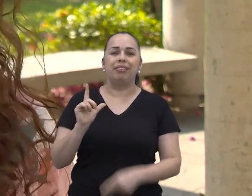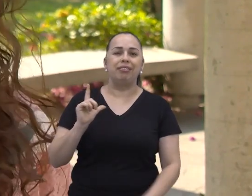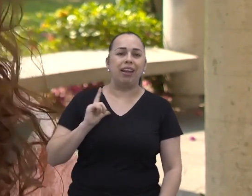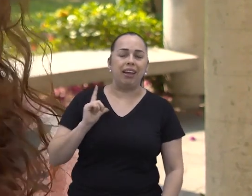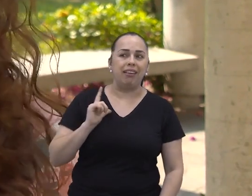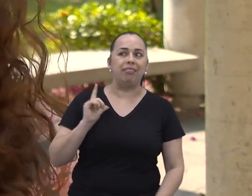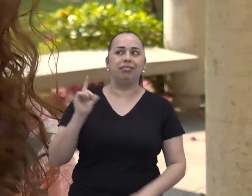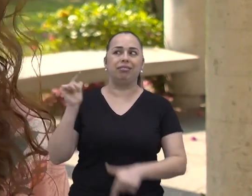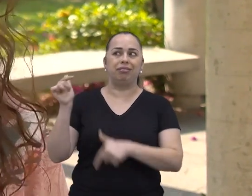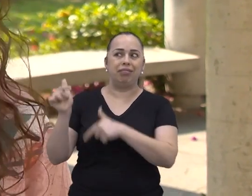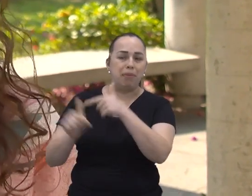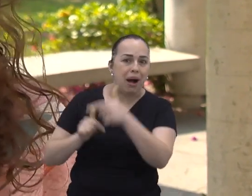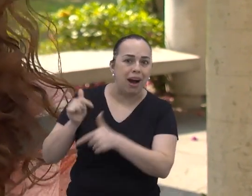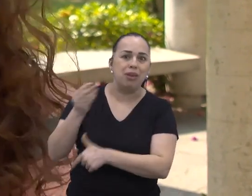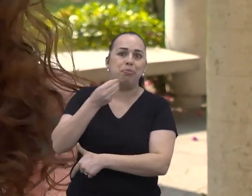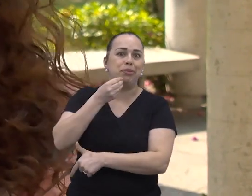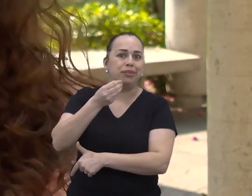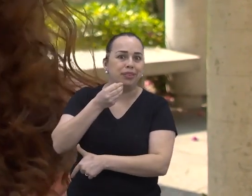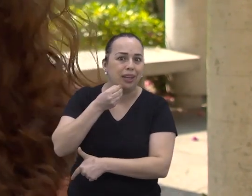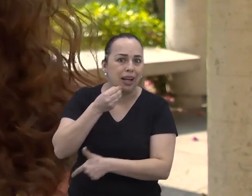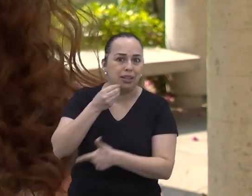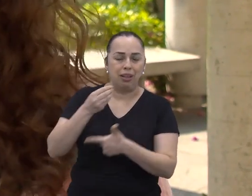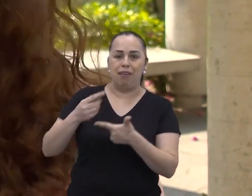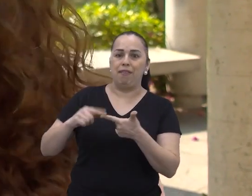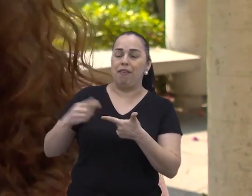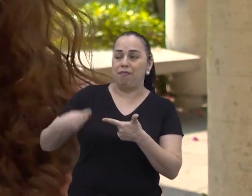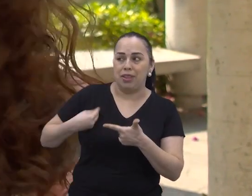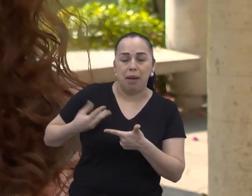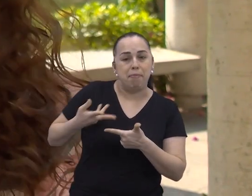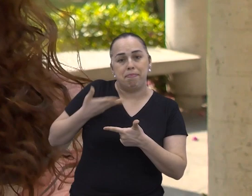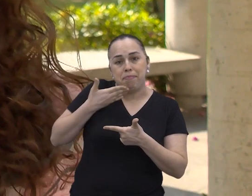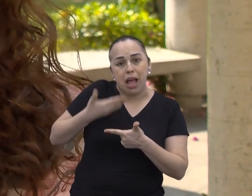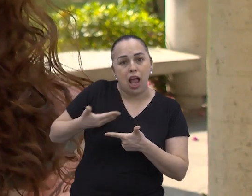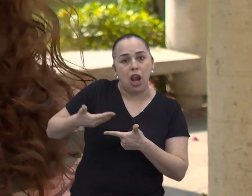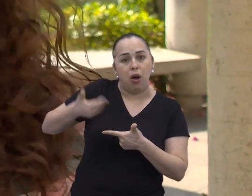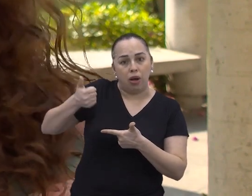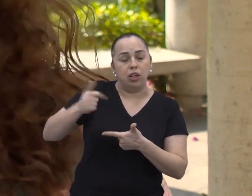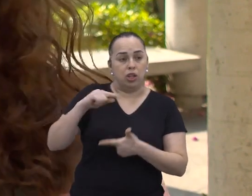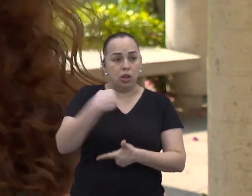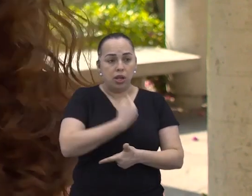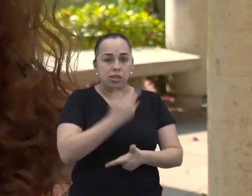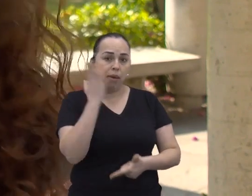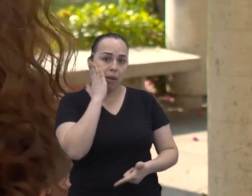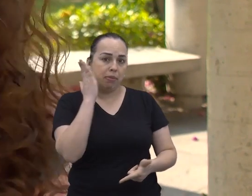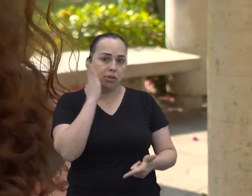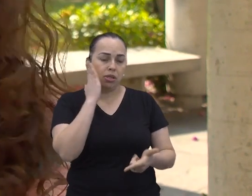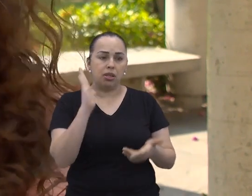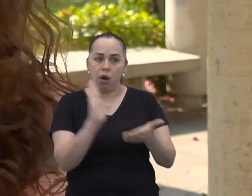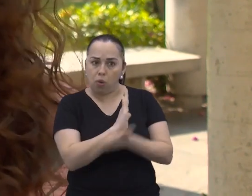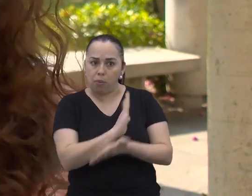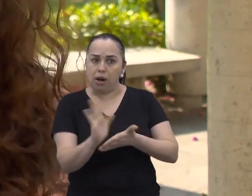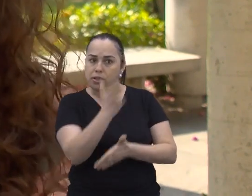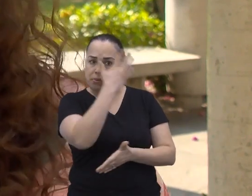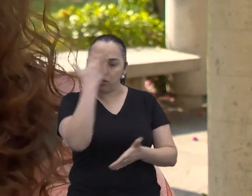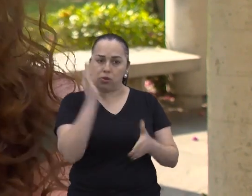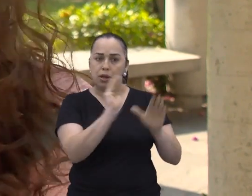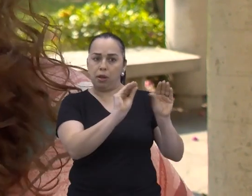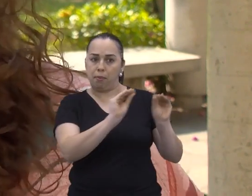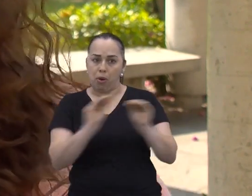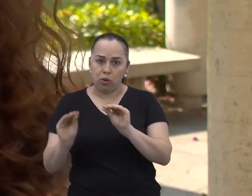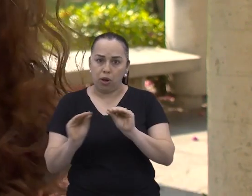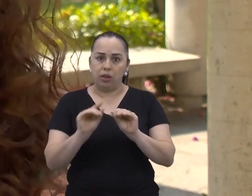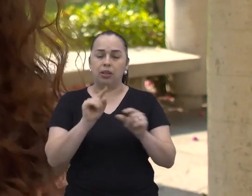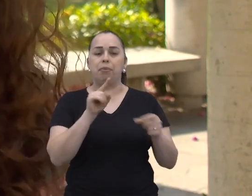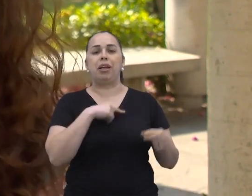ter trabalho, que vai ter condições de vida melhor, né? E a gente também sabe que tem muitas outras pessoas que